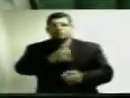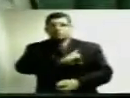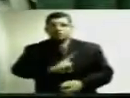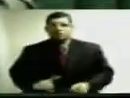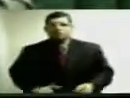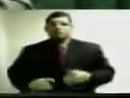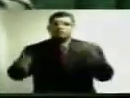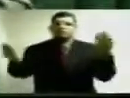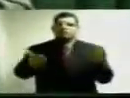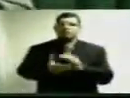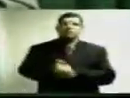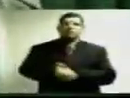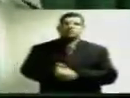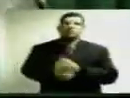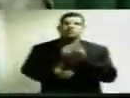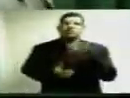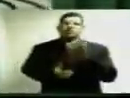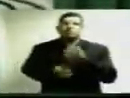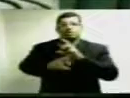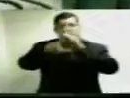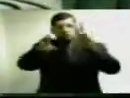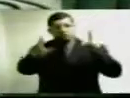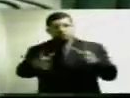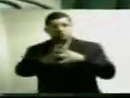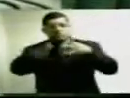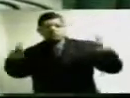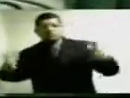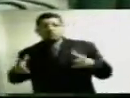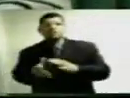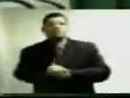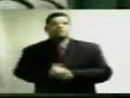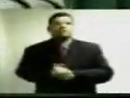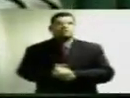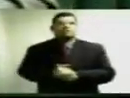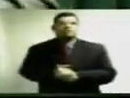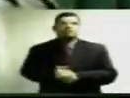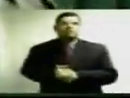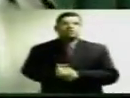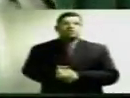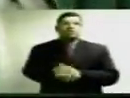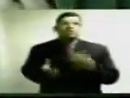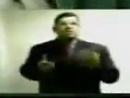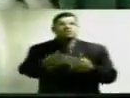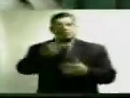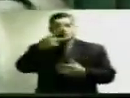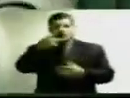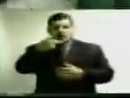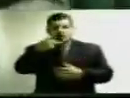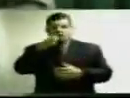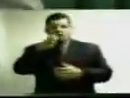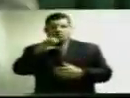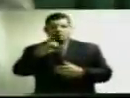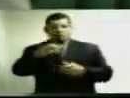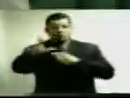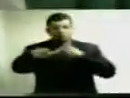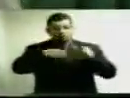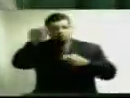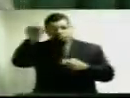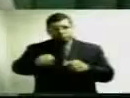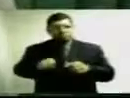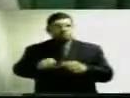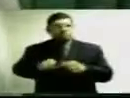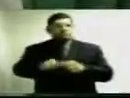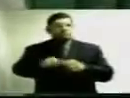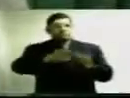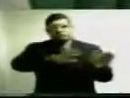dos Deputados, que há uma diferença, deputado Luiz Castro. A PEC que tramita no Senado